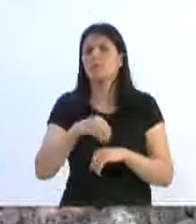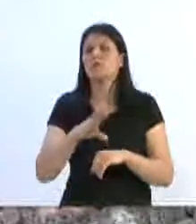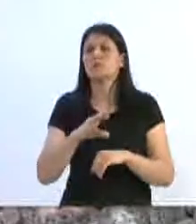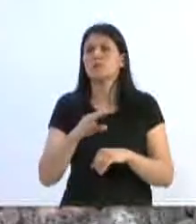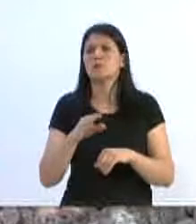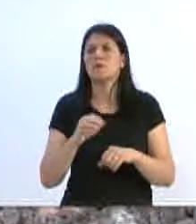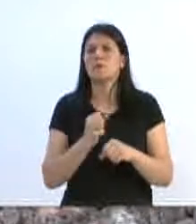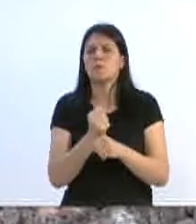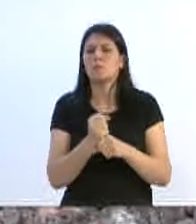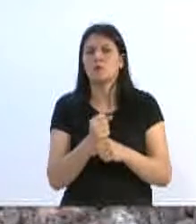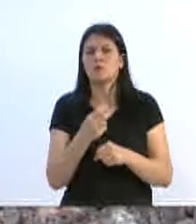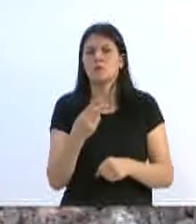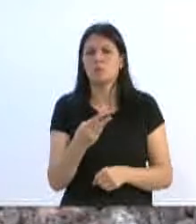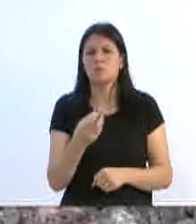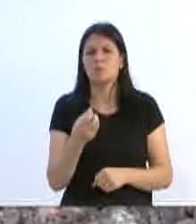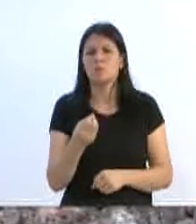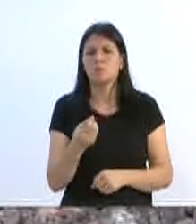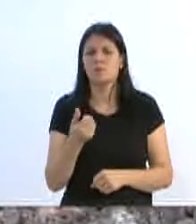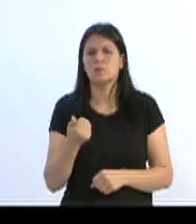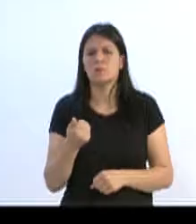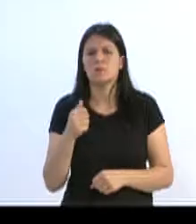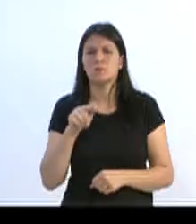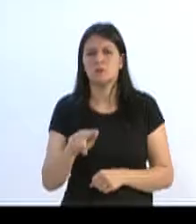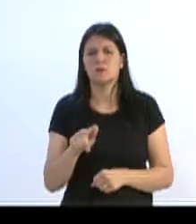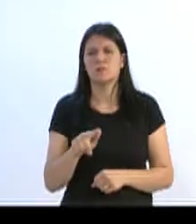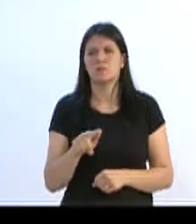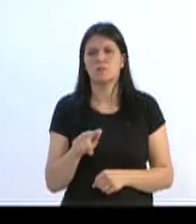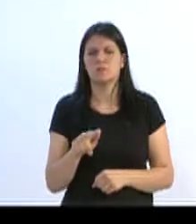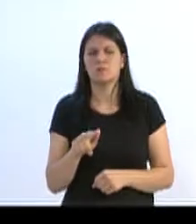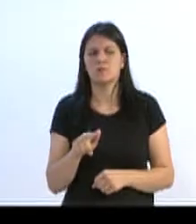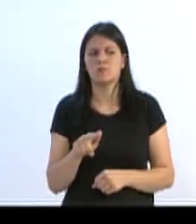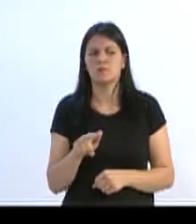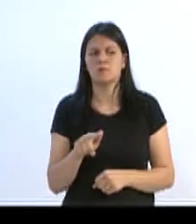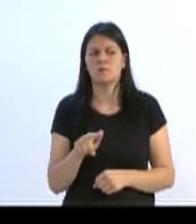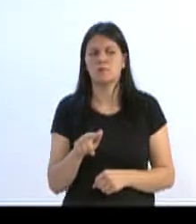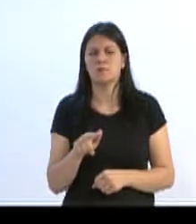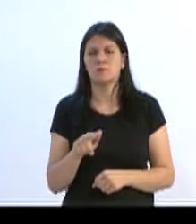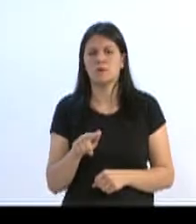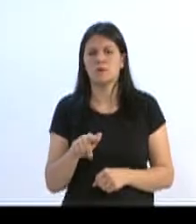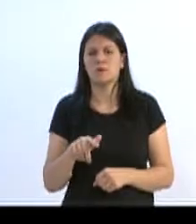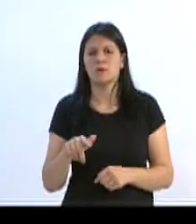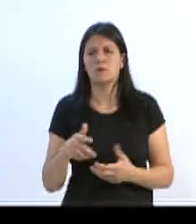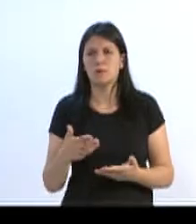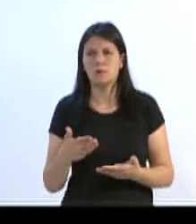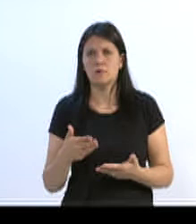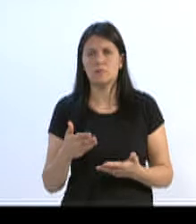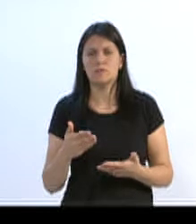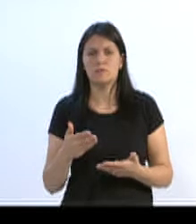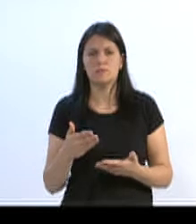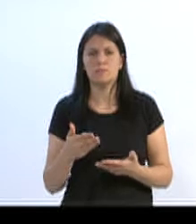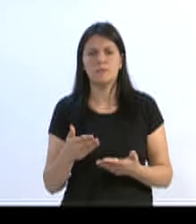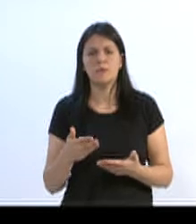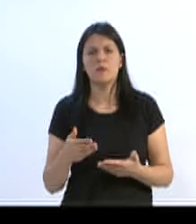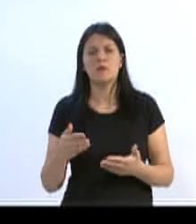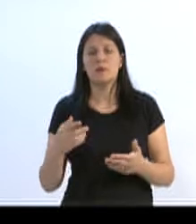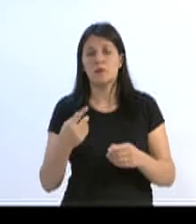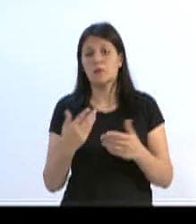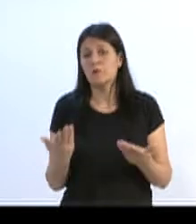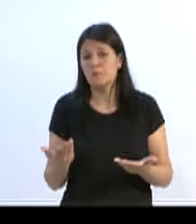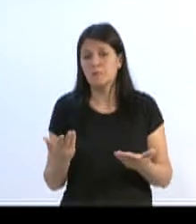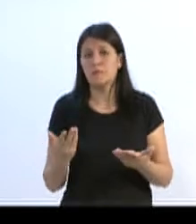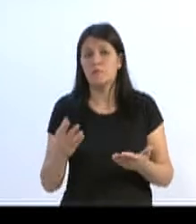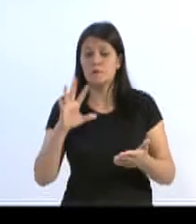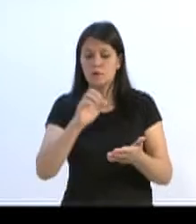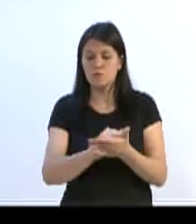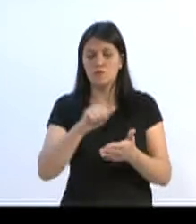2017 por exemplo mas mostrei aqui nessa casa vídeos um deles feito pelo líder comunitário furban nelly recentemente enfim o que